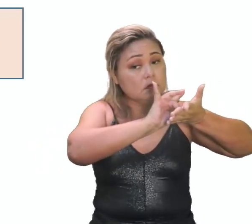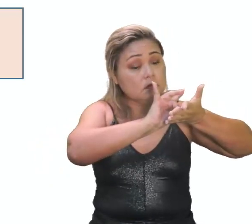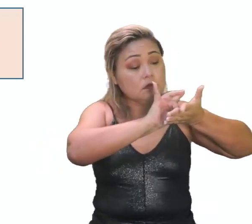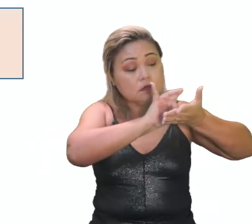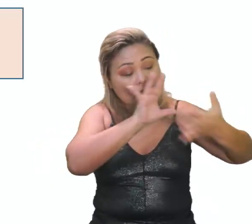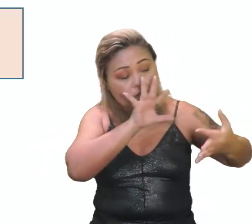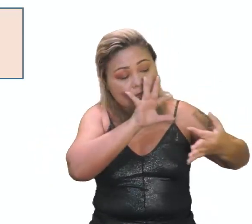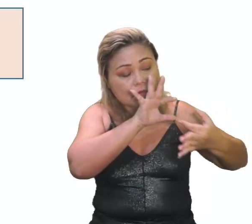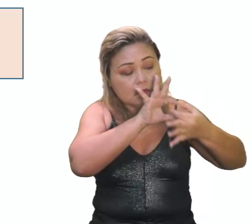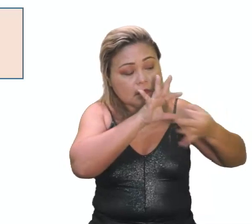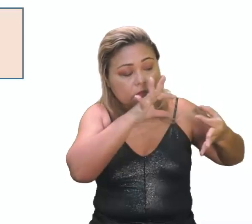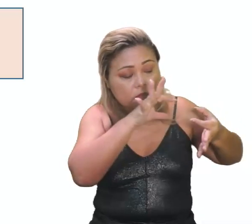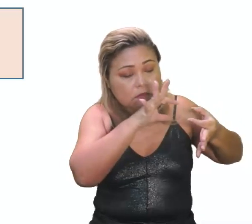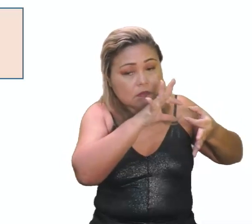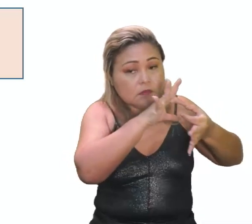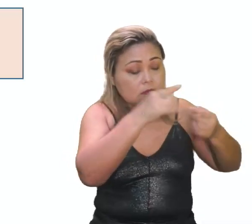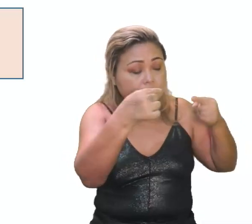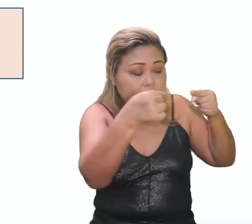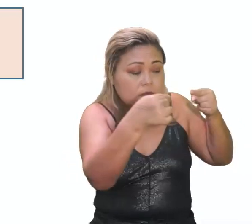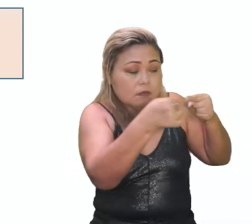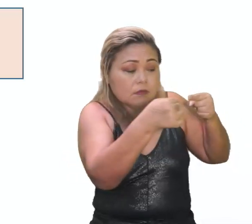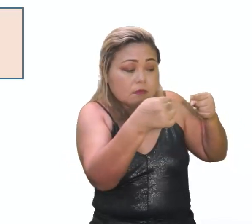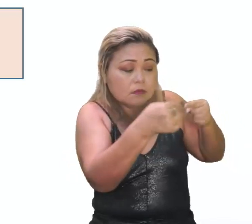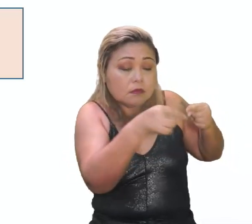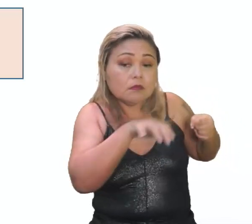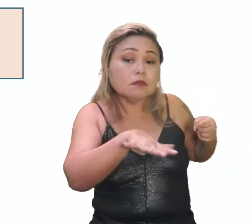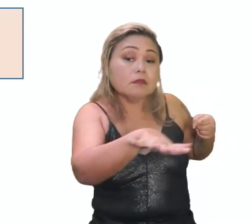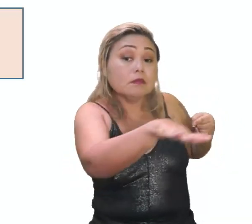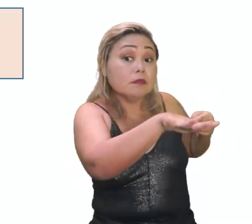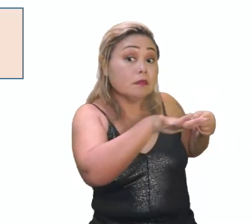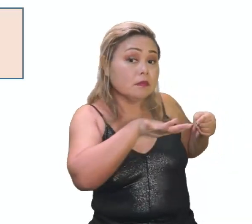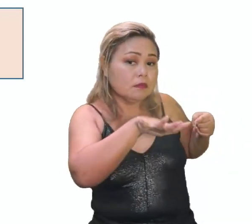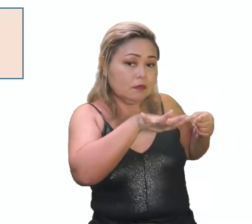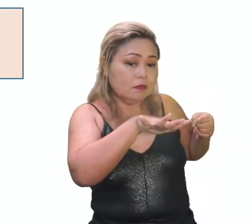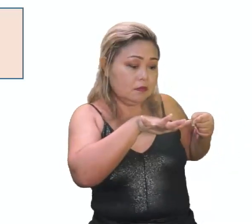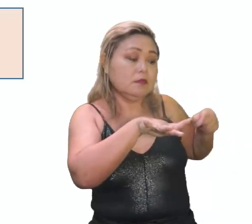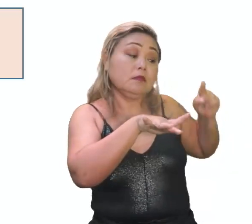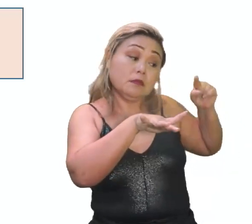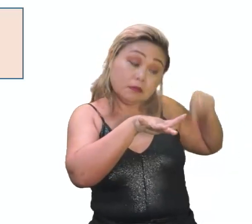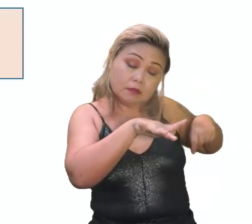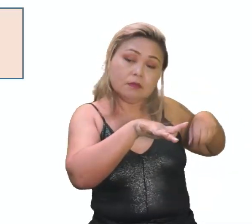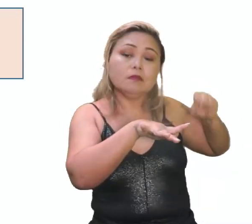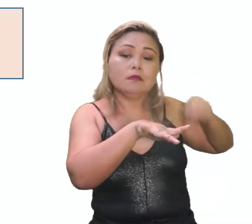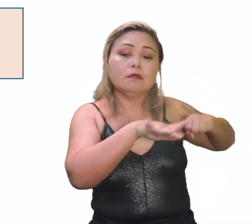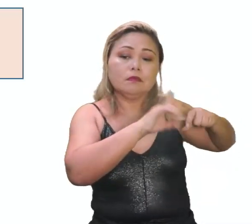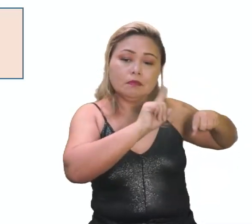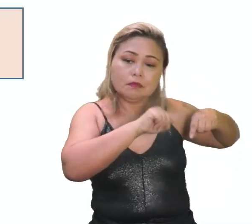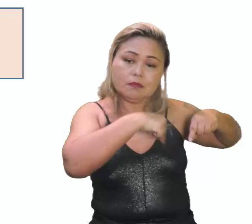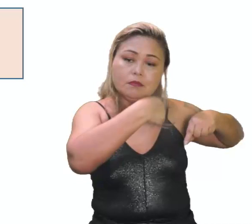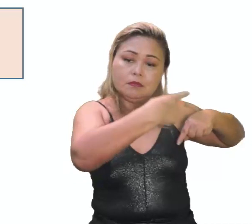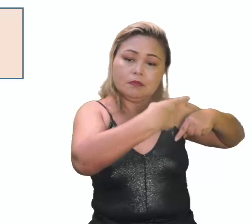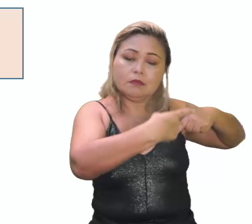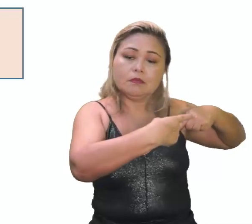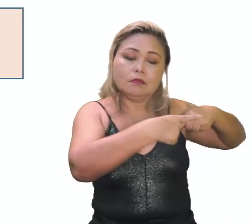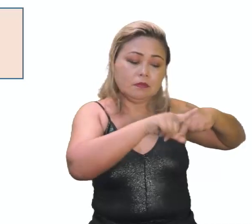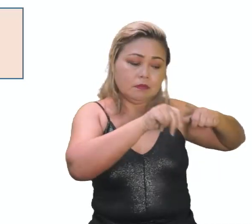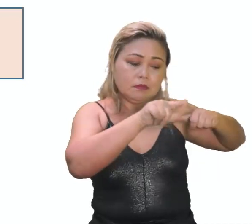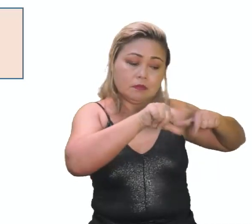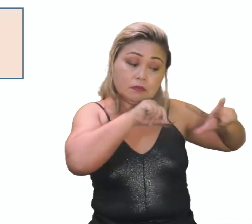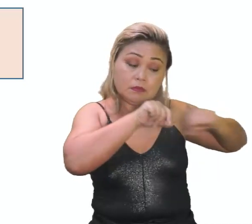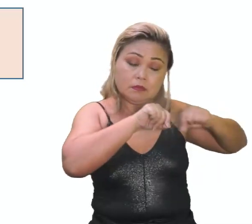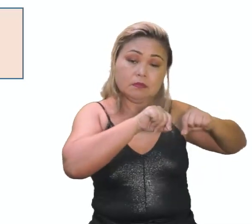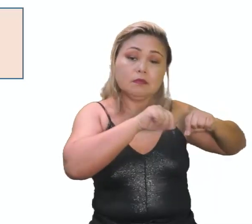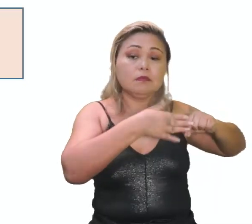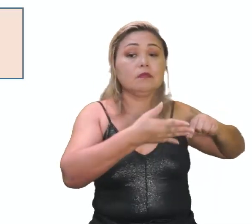se associar, se combinar com o ambiente. E essas, sim, vão ser